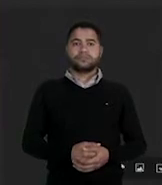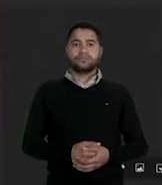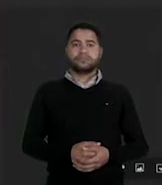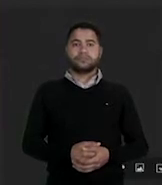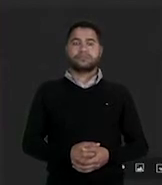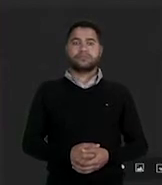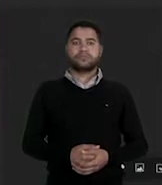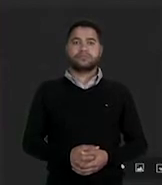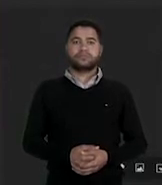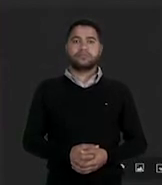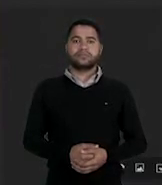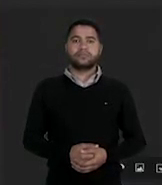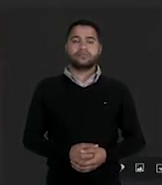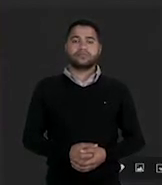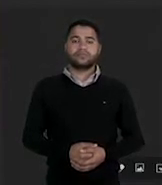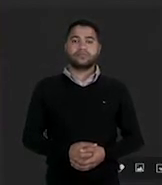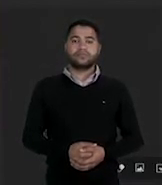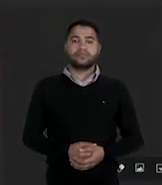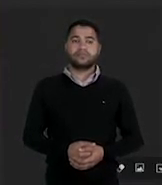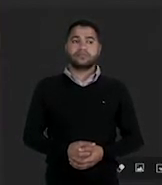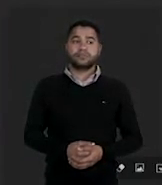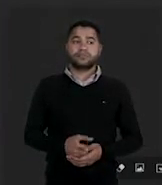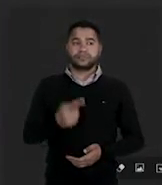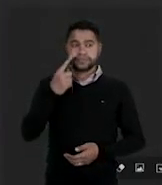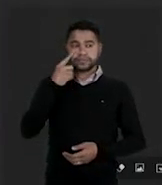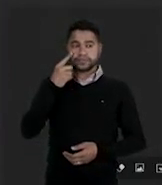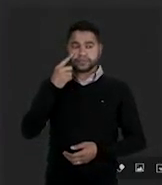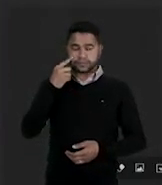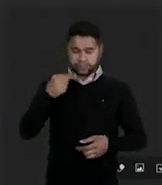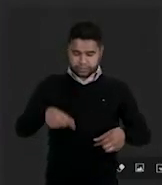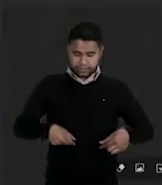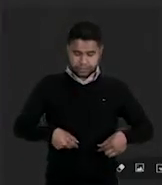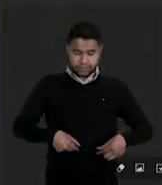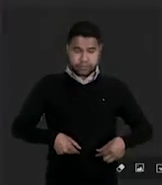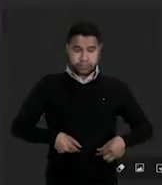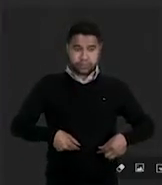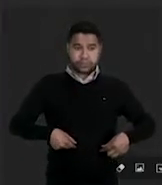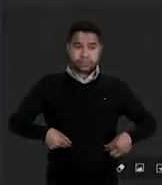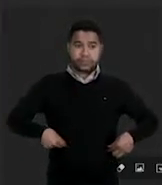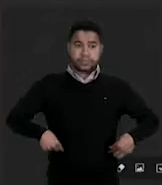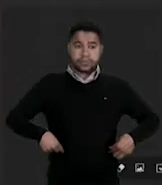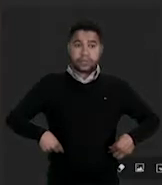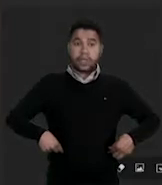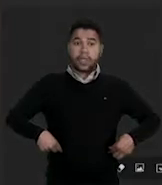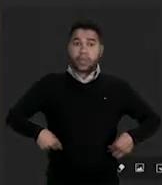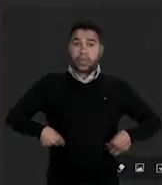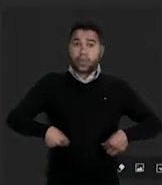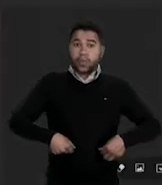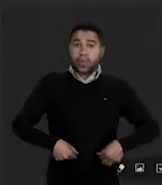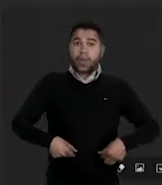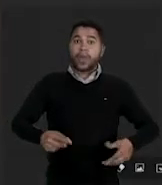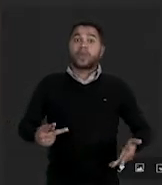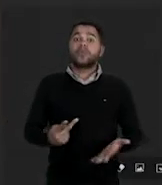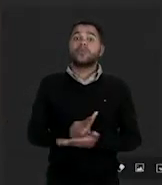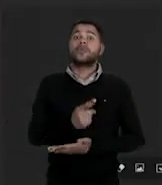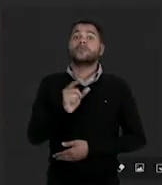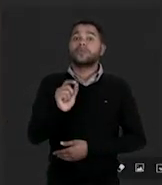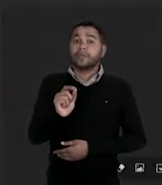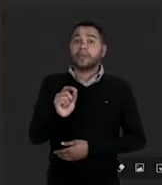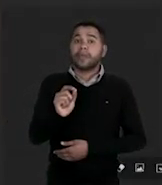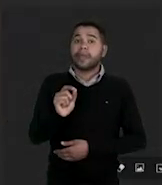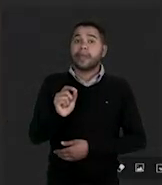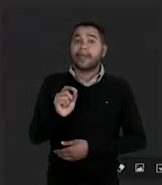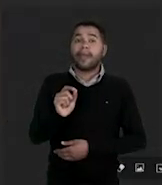azul. Então, a tuba uterina é nessa região que vai ocorrer a fecundação, tá?